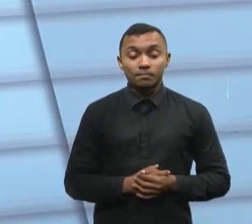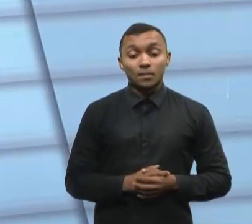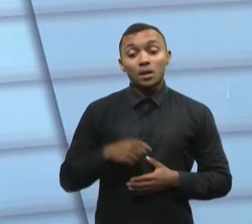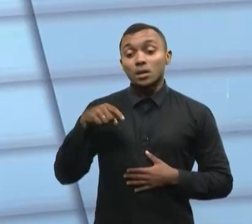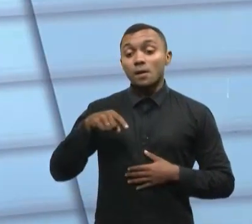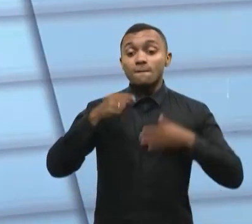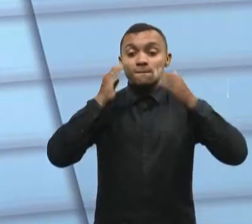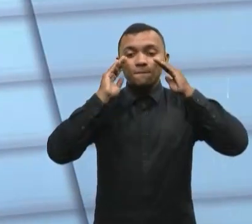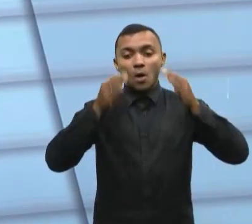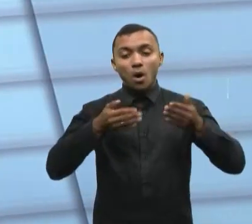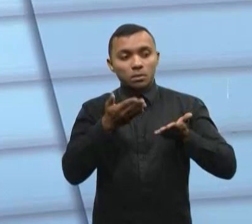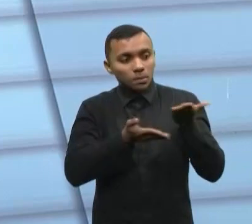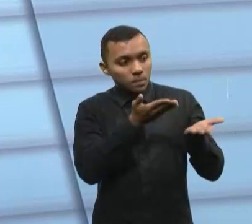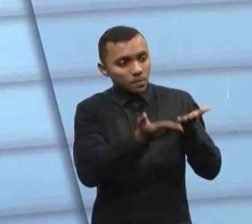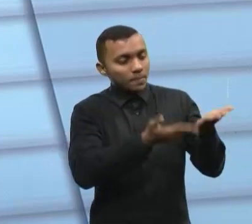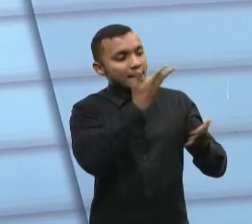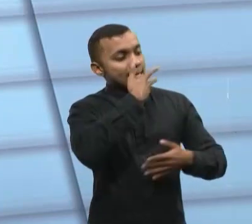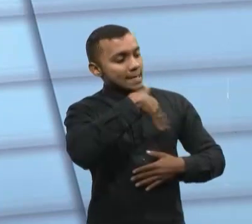sendo a criança,